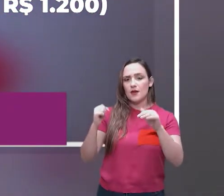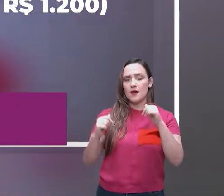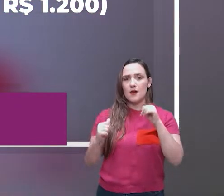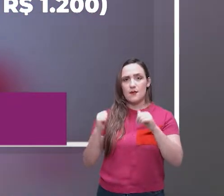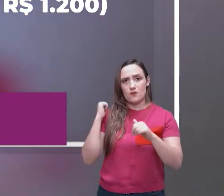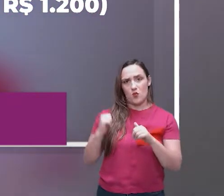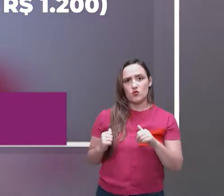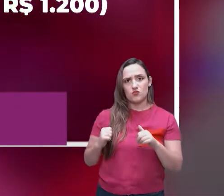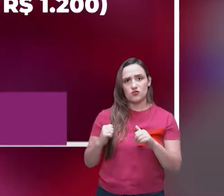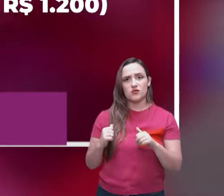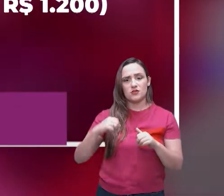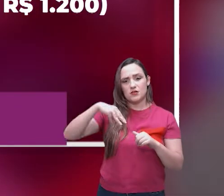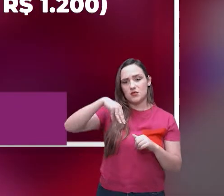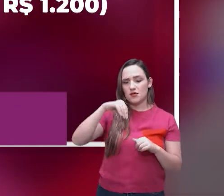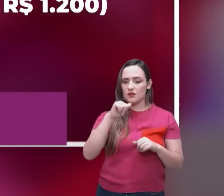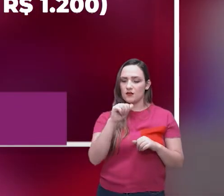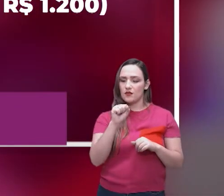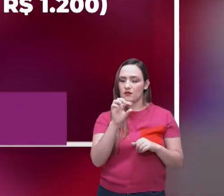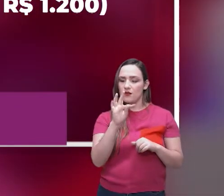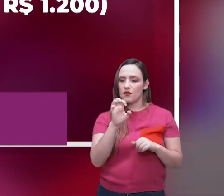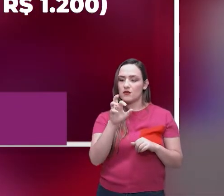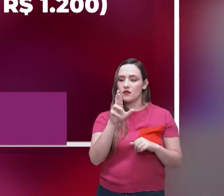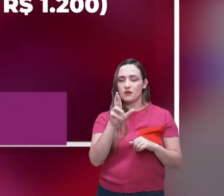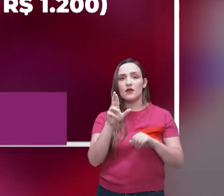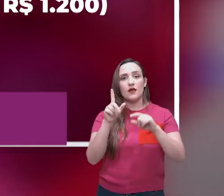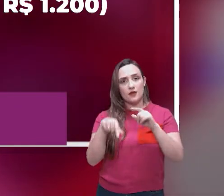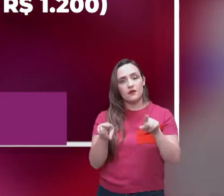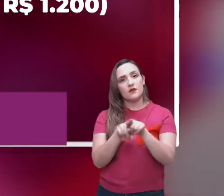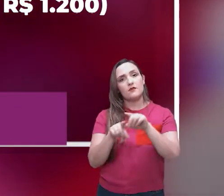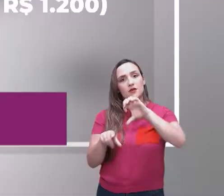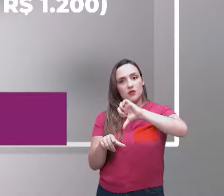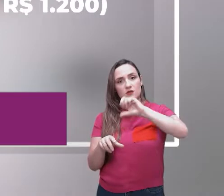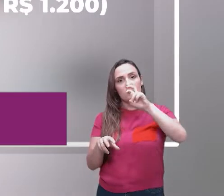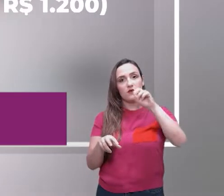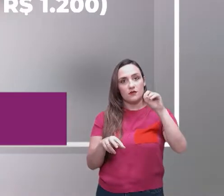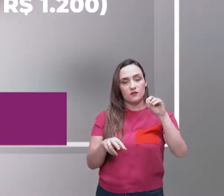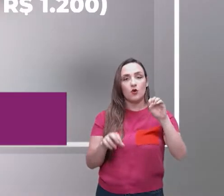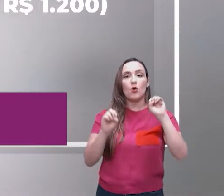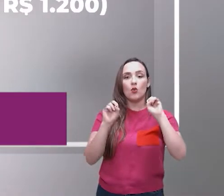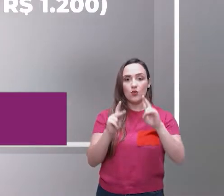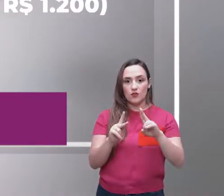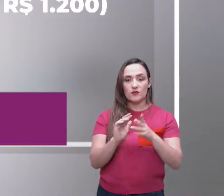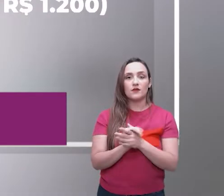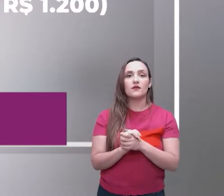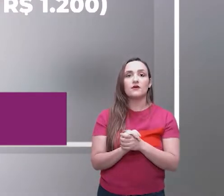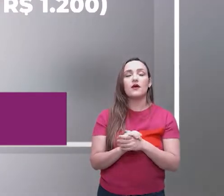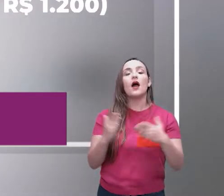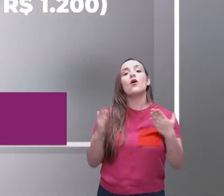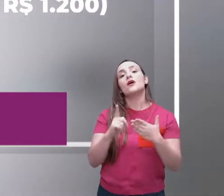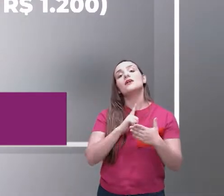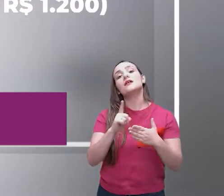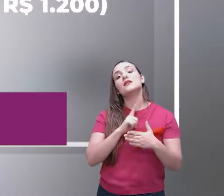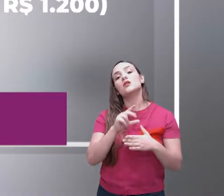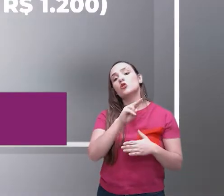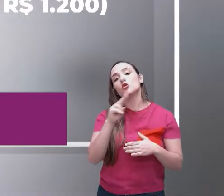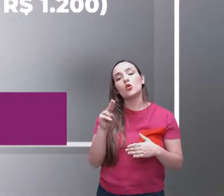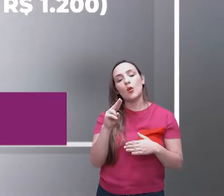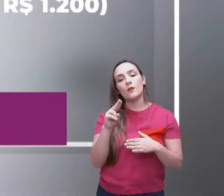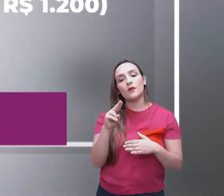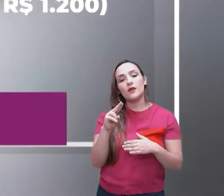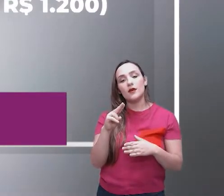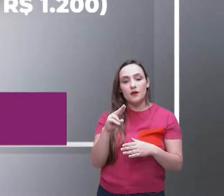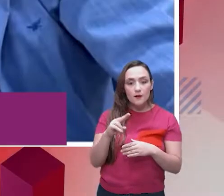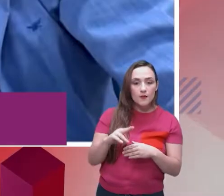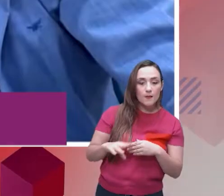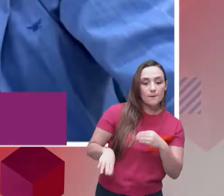também remunera com R$ 950. E aí nós passamos para a Bolsa Atleta pode complementar. O que acontecia antes